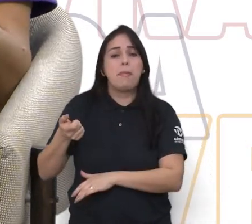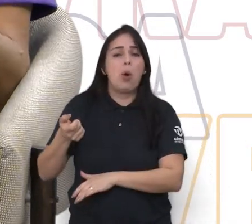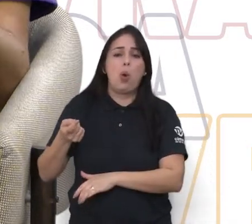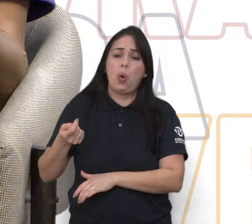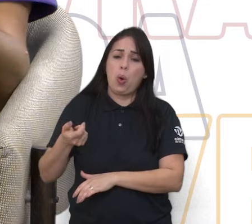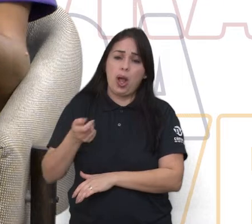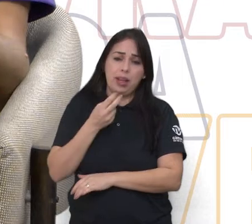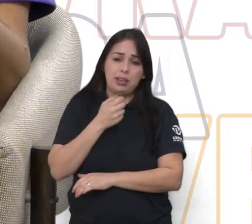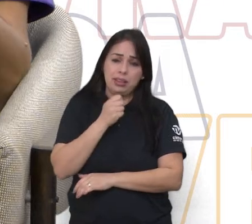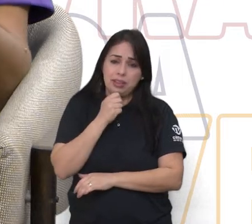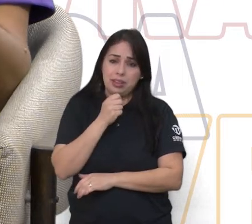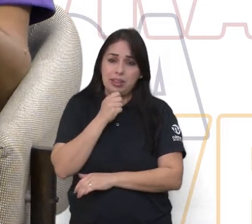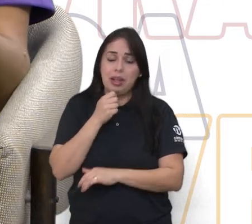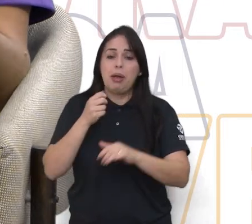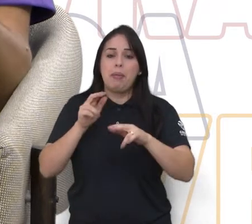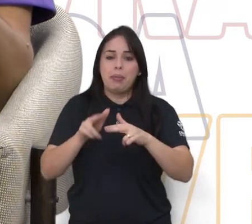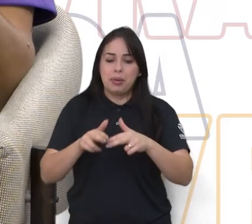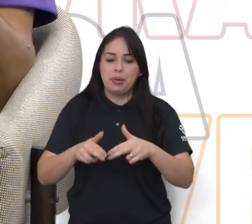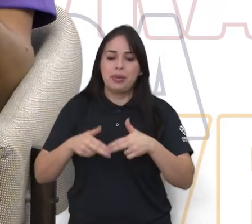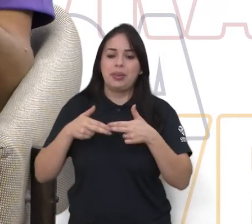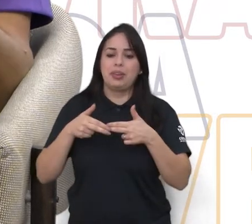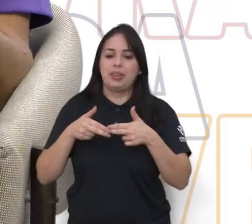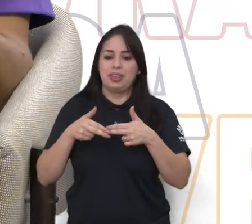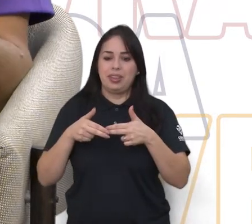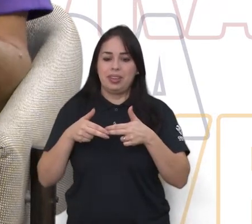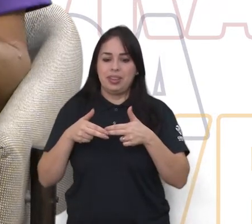poucos. Por isso a necessidade dos